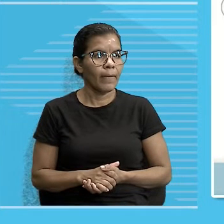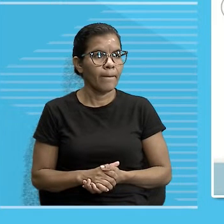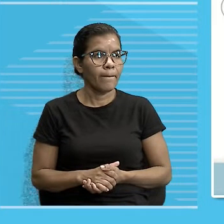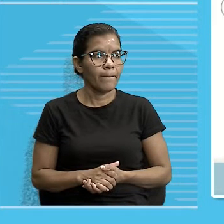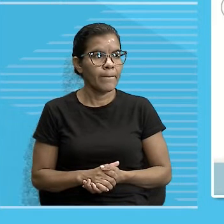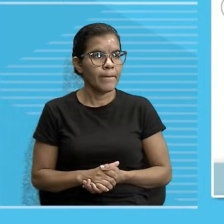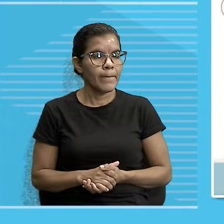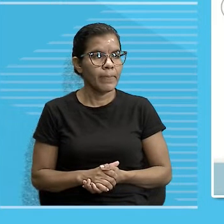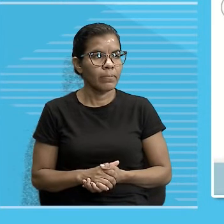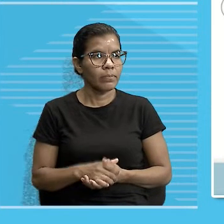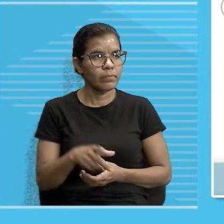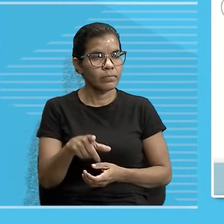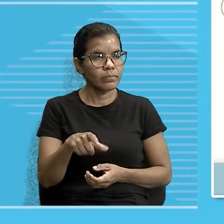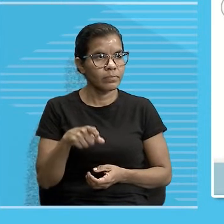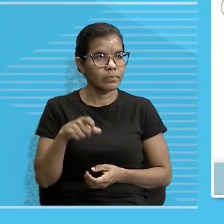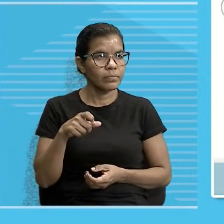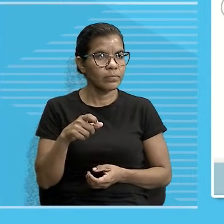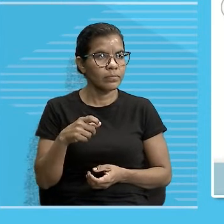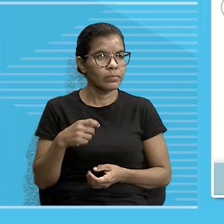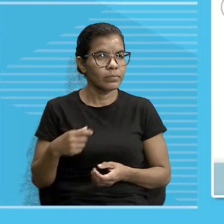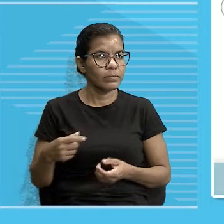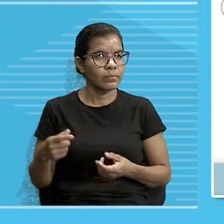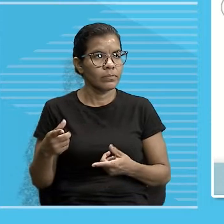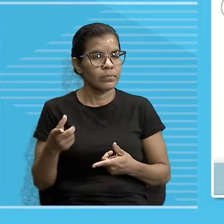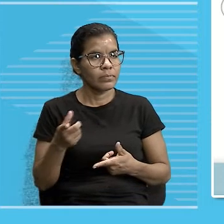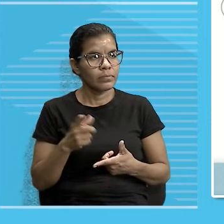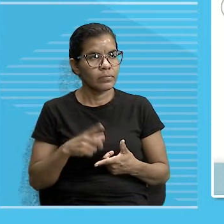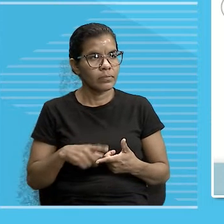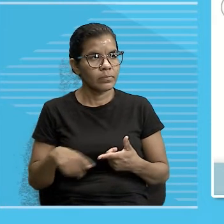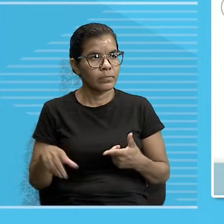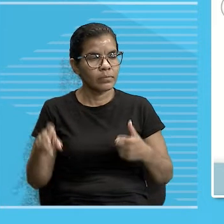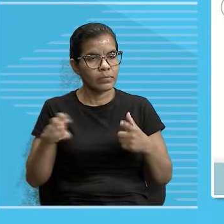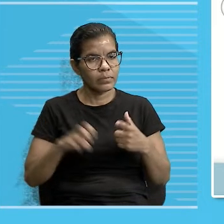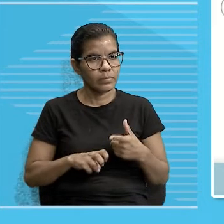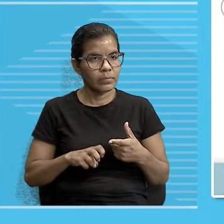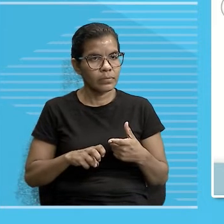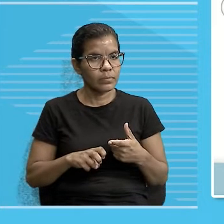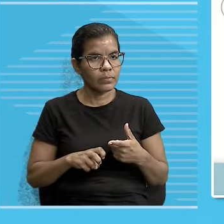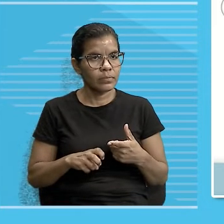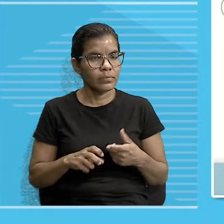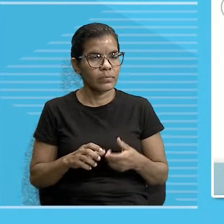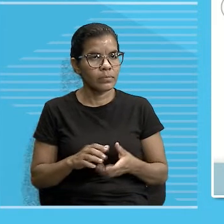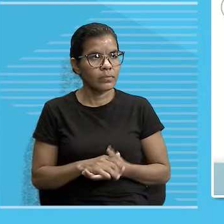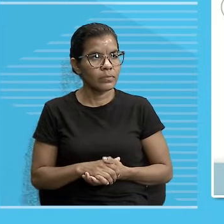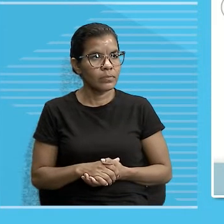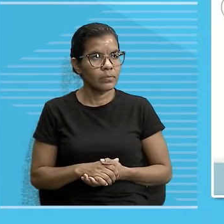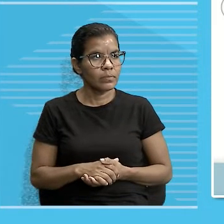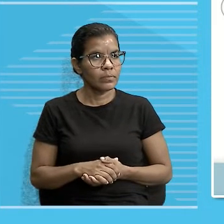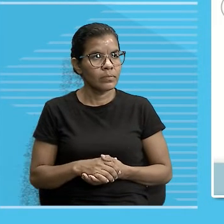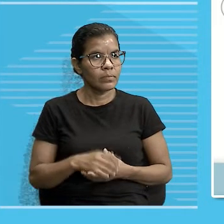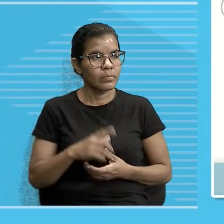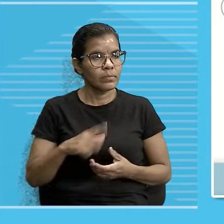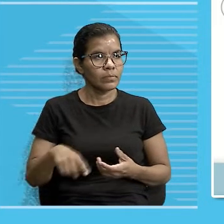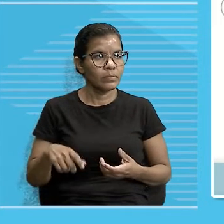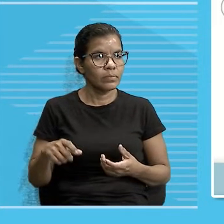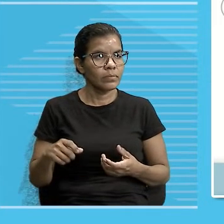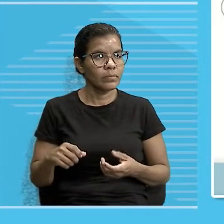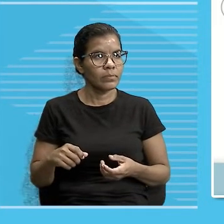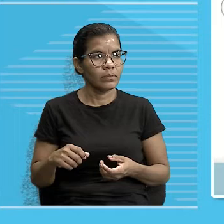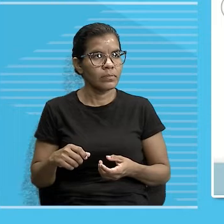ficará X no lugar de TC e X no lugar de